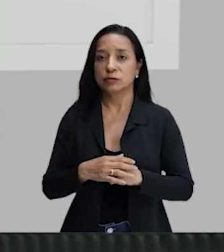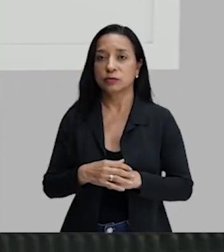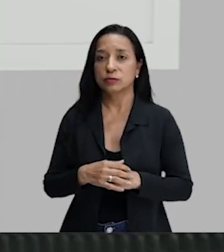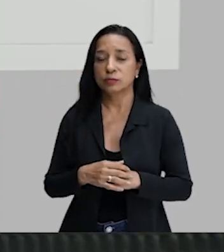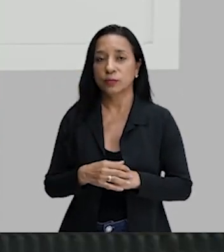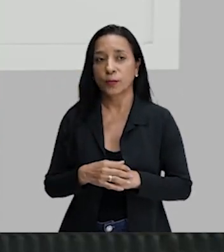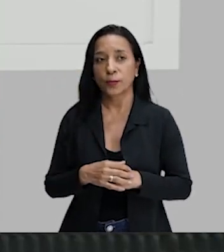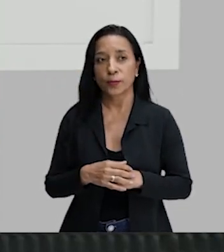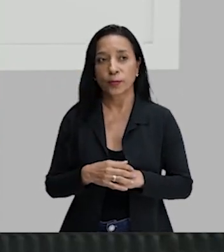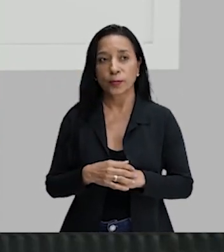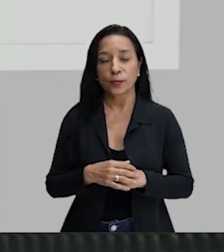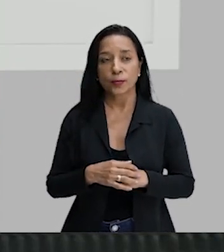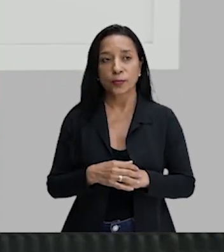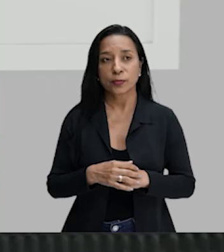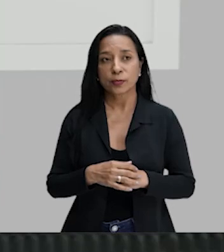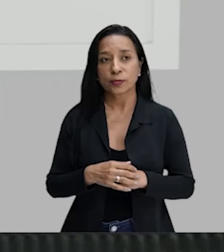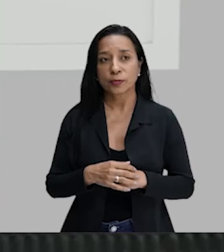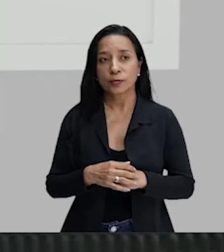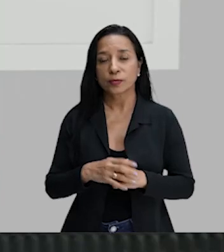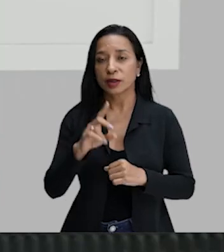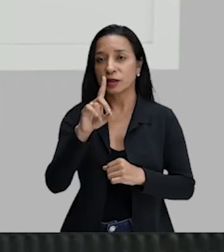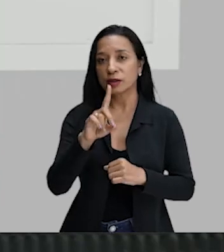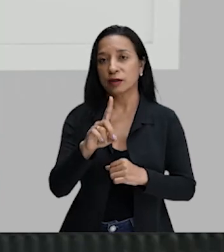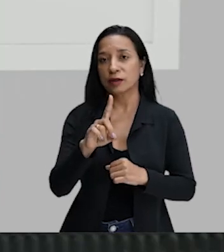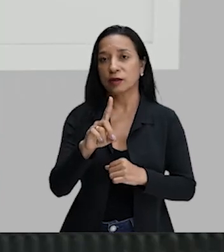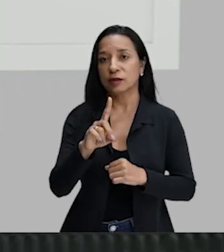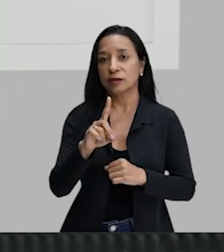Então, delta vai ser igual a menos 5 ao quadrado.